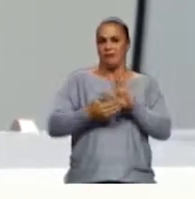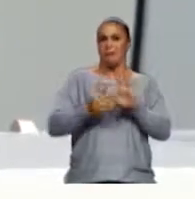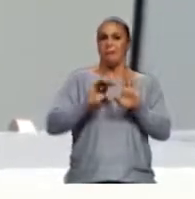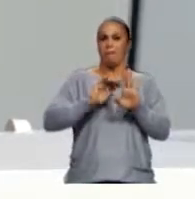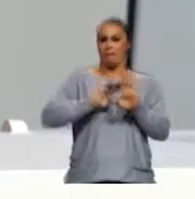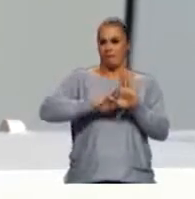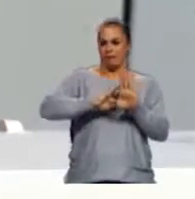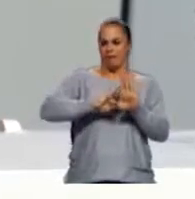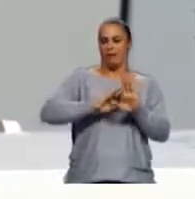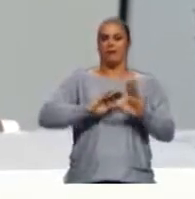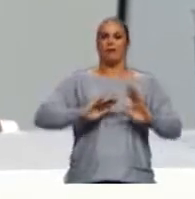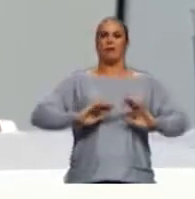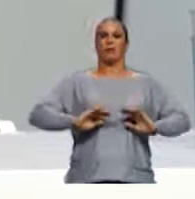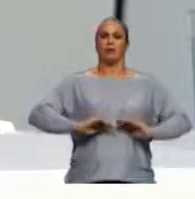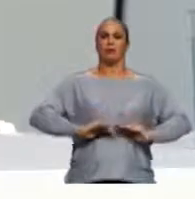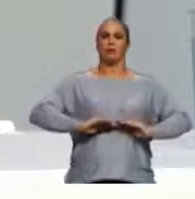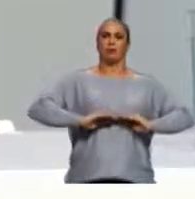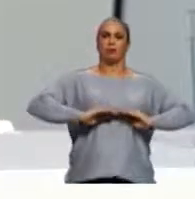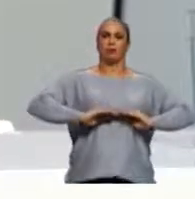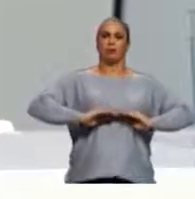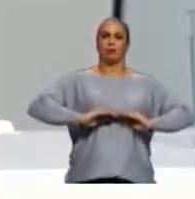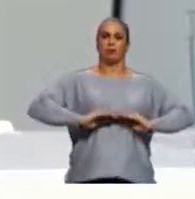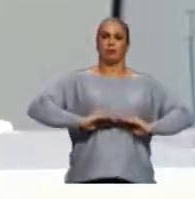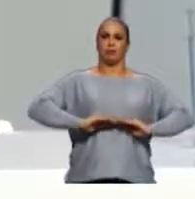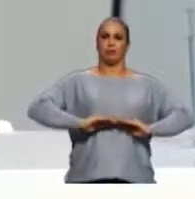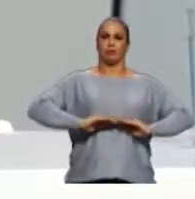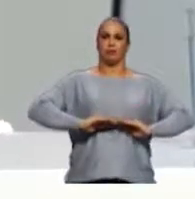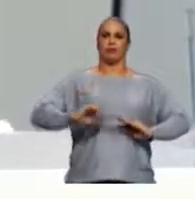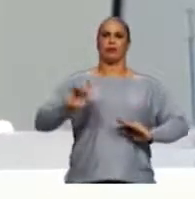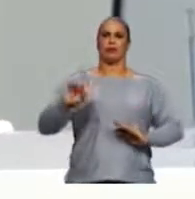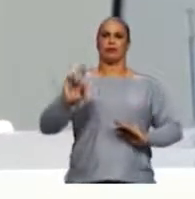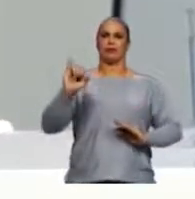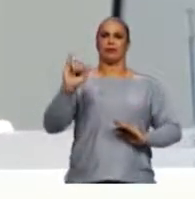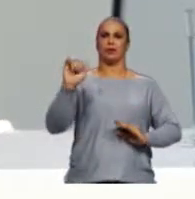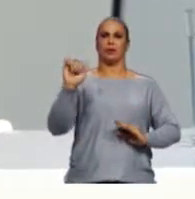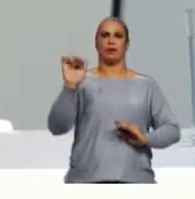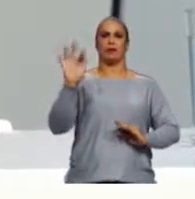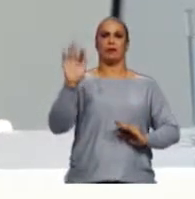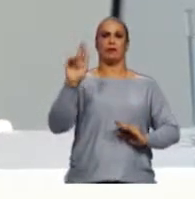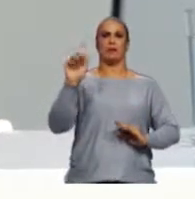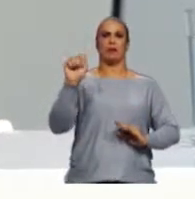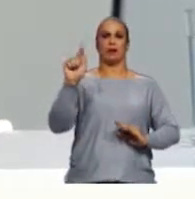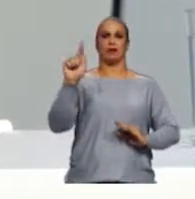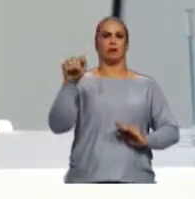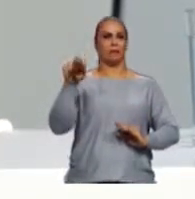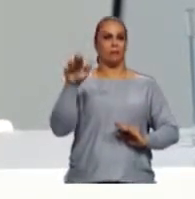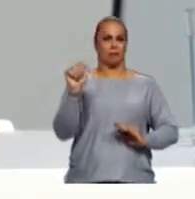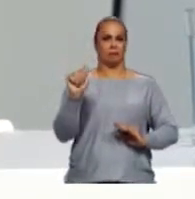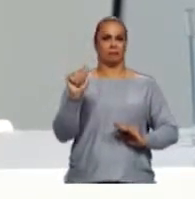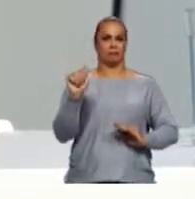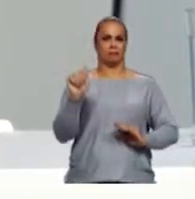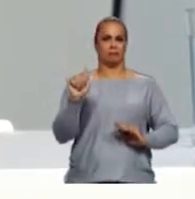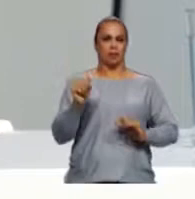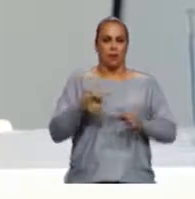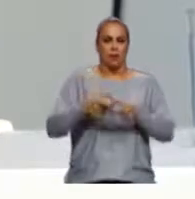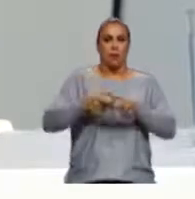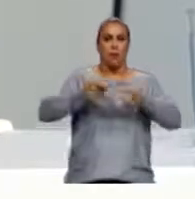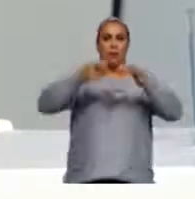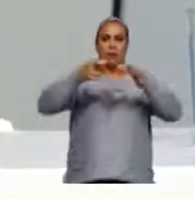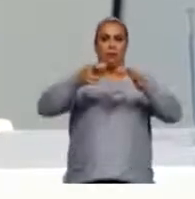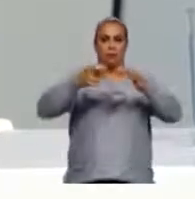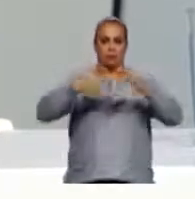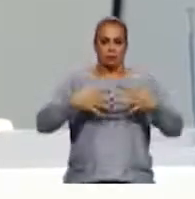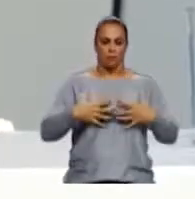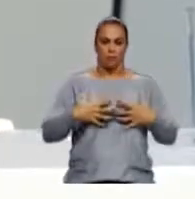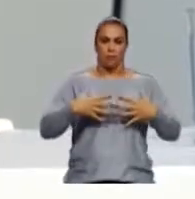tampa, do litro, a gente funciona como a caixa torácica. Os canudinhos como a traqueia, brônquios e os